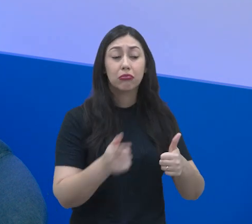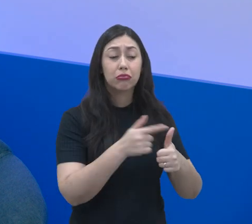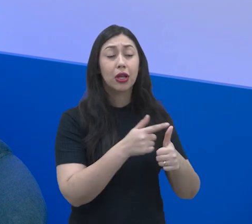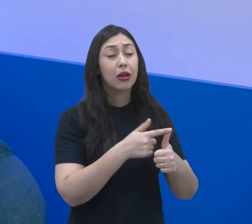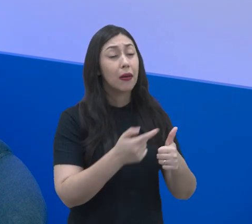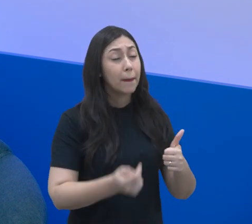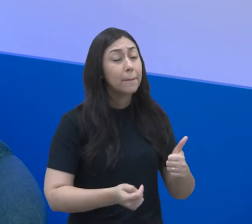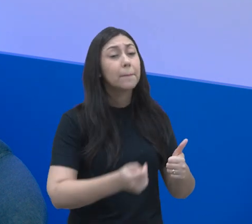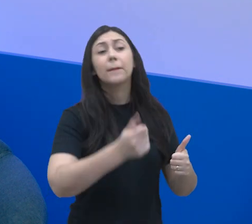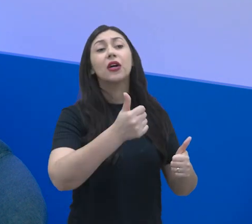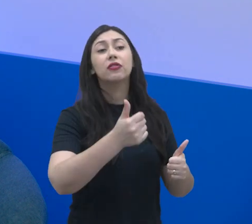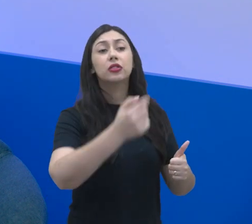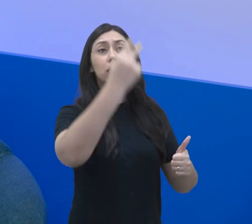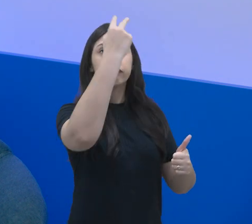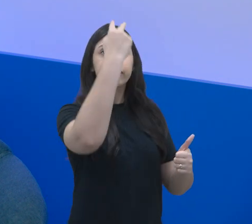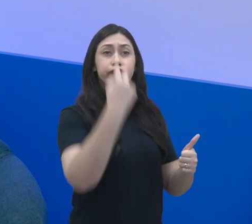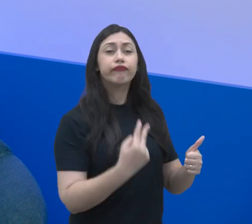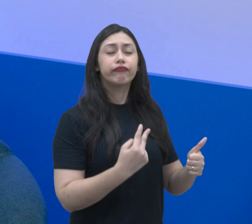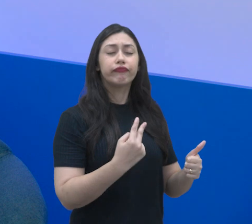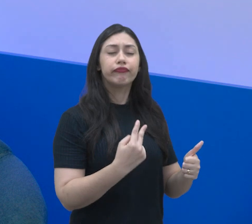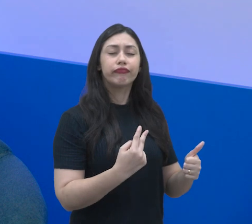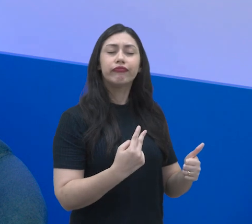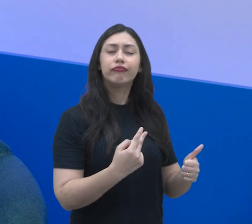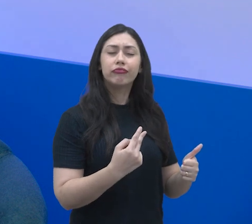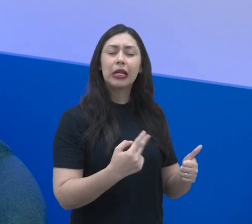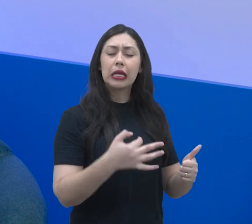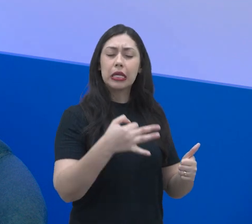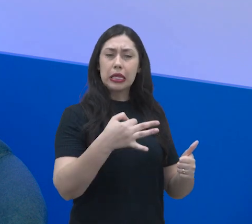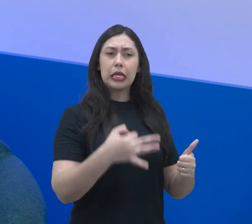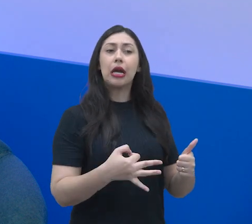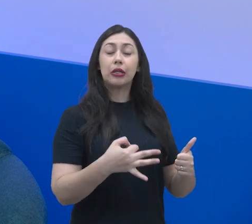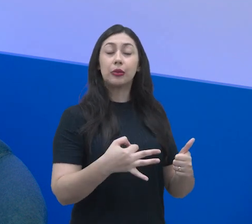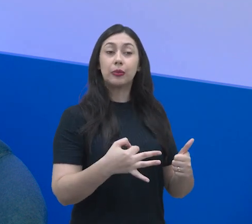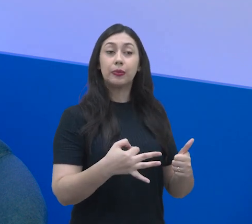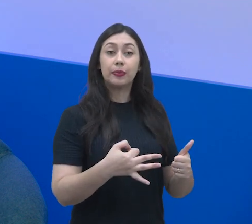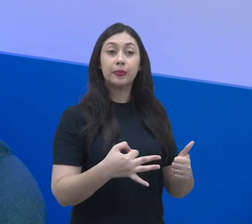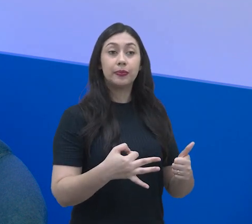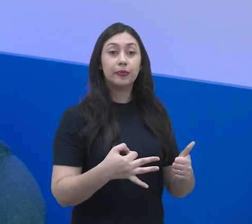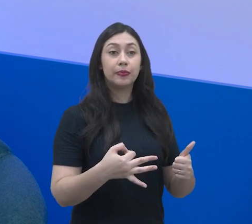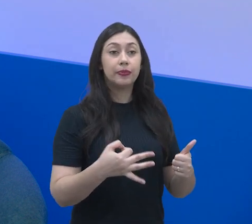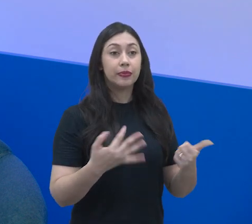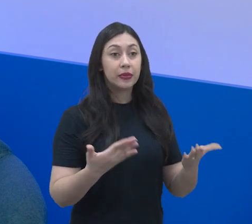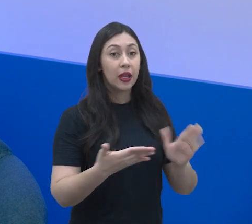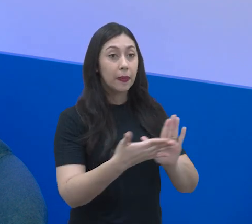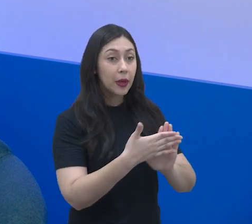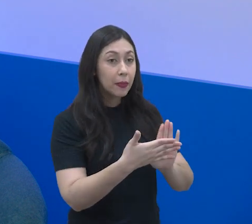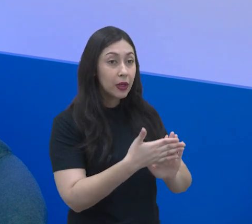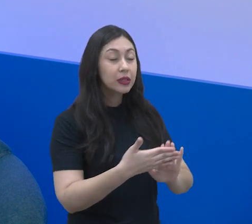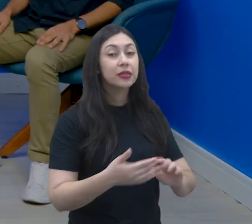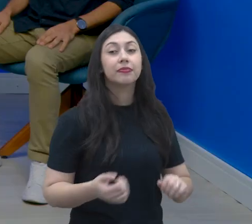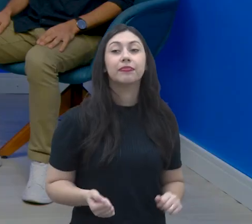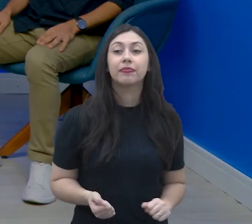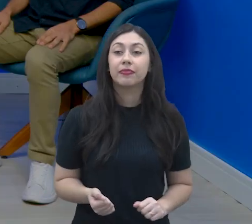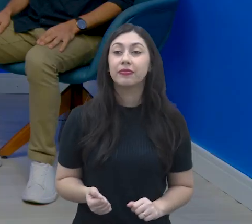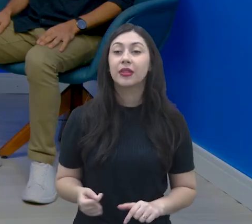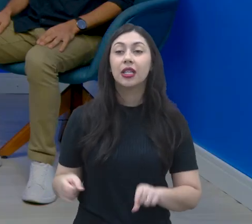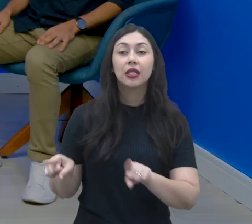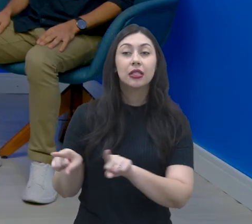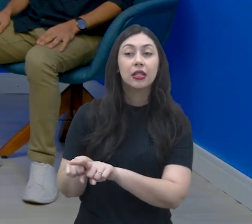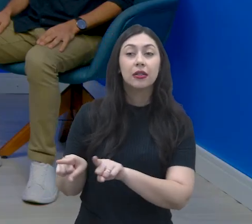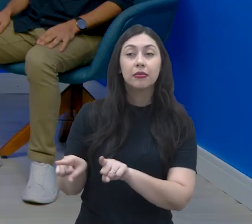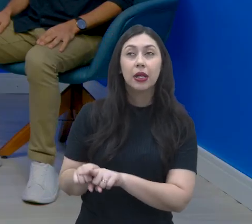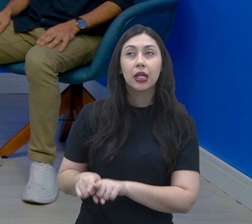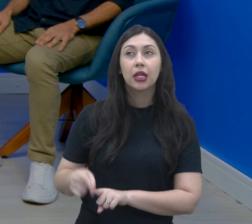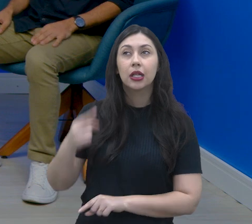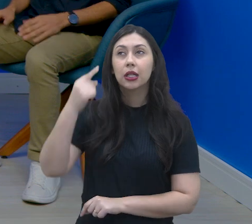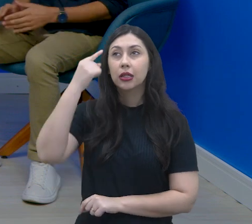Isso é um benefício da gente ser visto como um indivíduo, como qualquer um outro. Essa é a proposta do SUS, né? E a gente pensando nessa